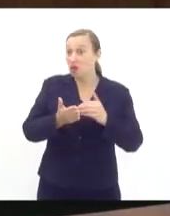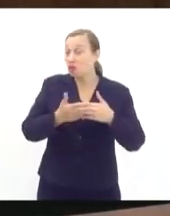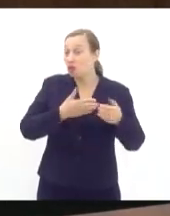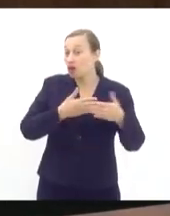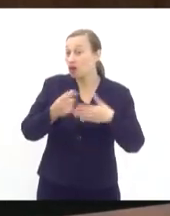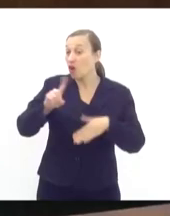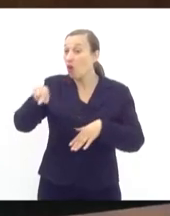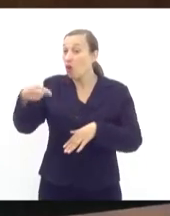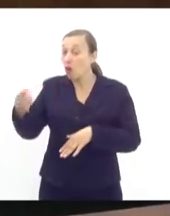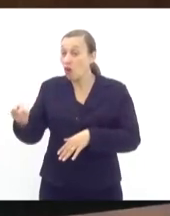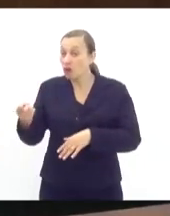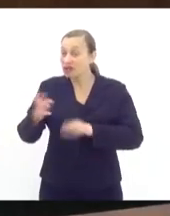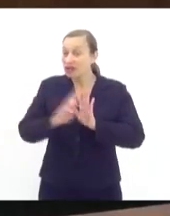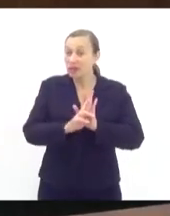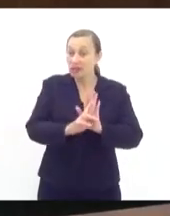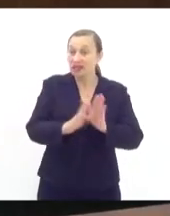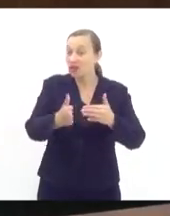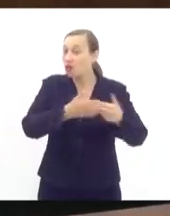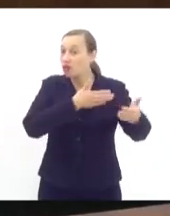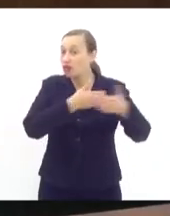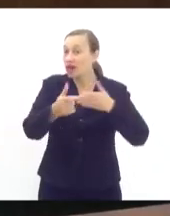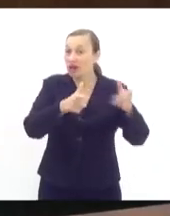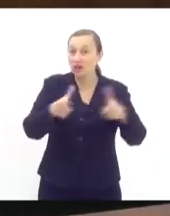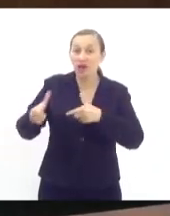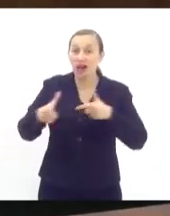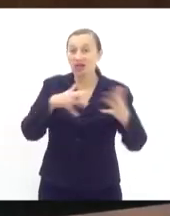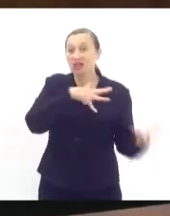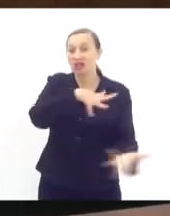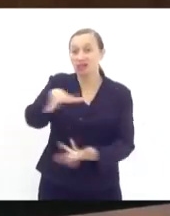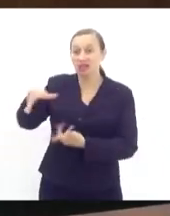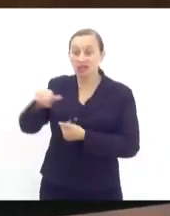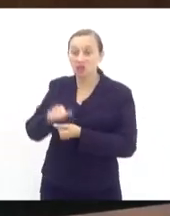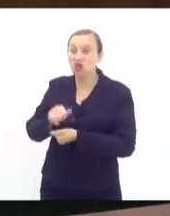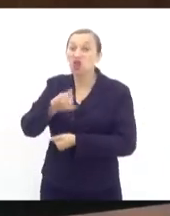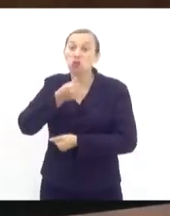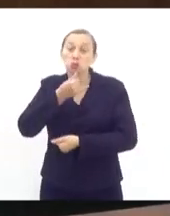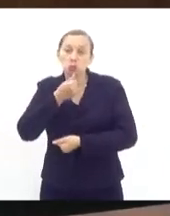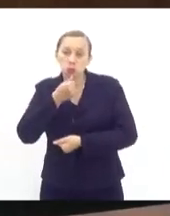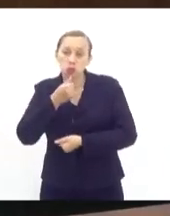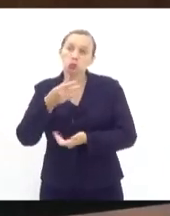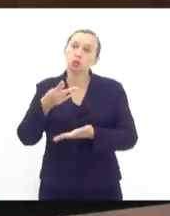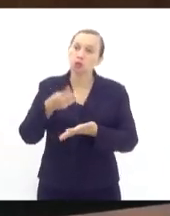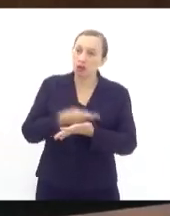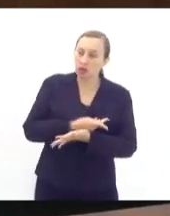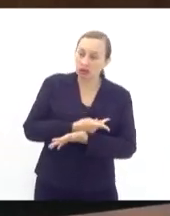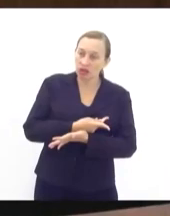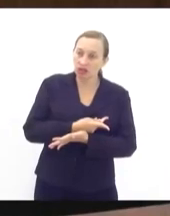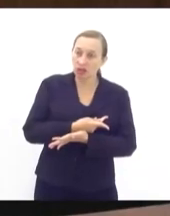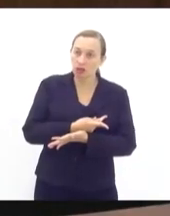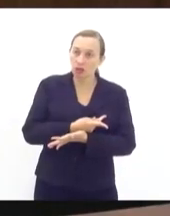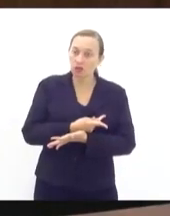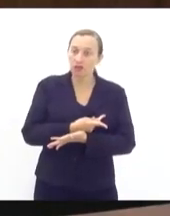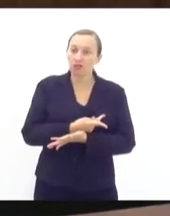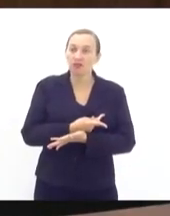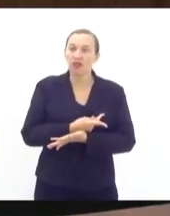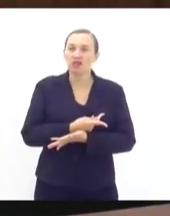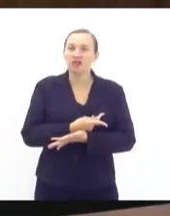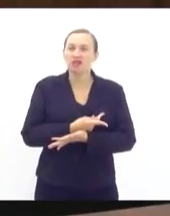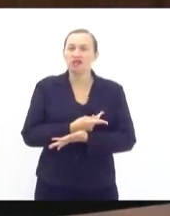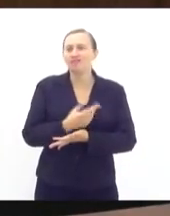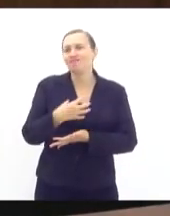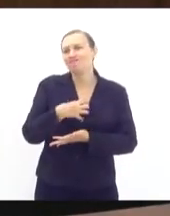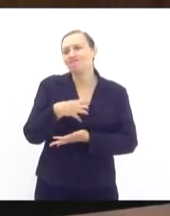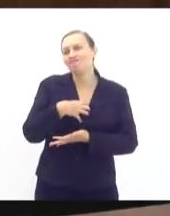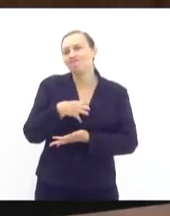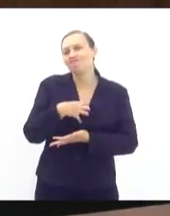dessa casa de nos representar em qualquer canto desse mundo triste o que aconteceu a gente fica a gente se sente